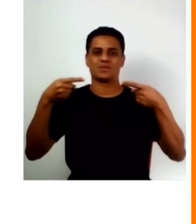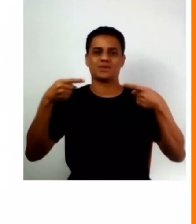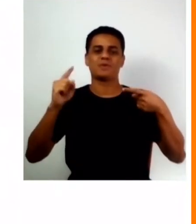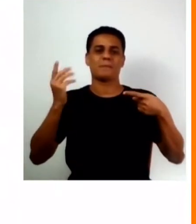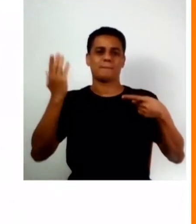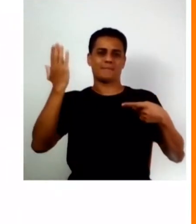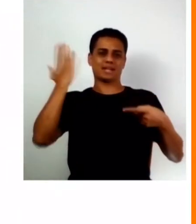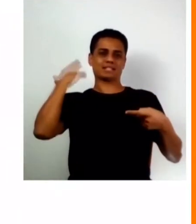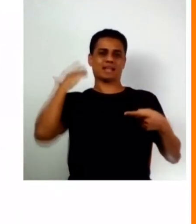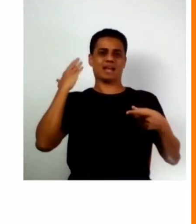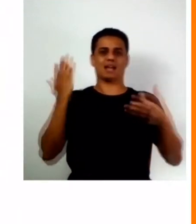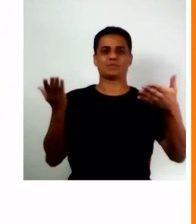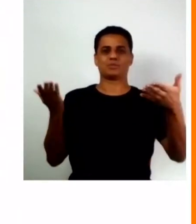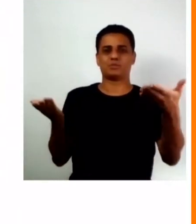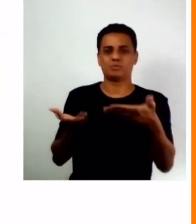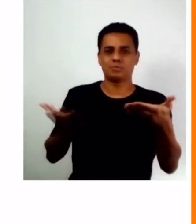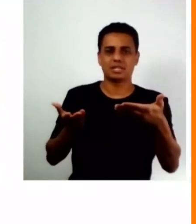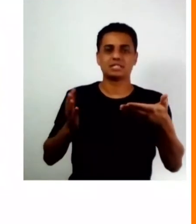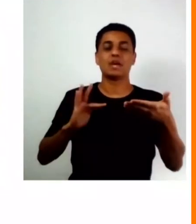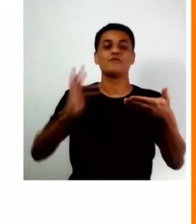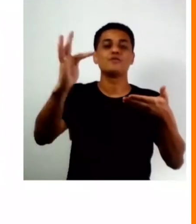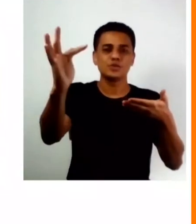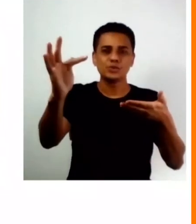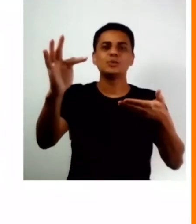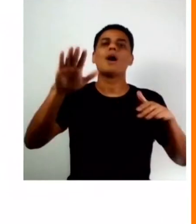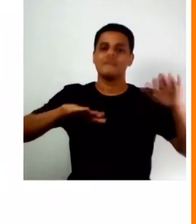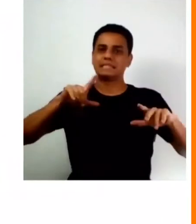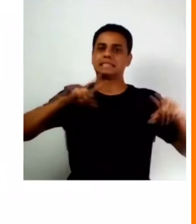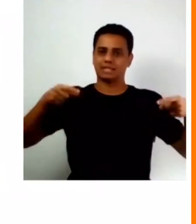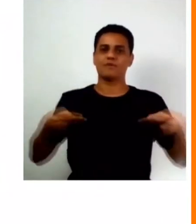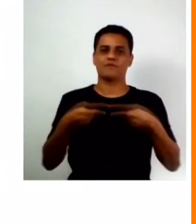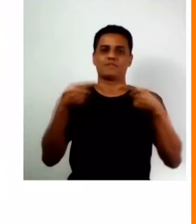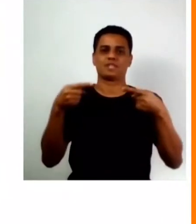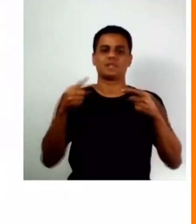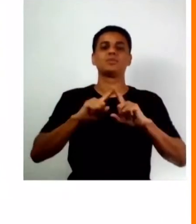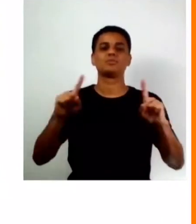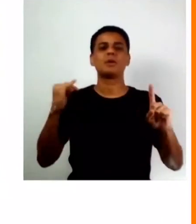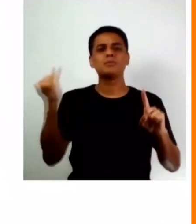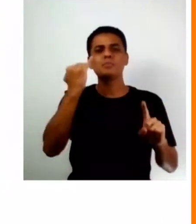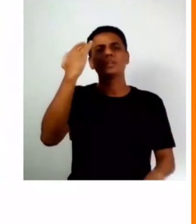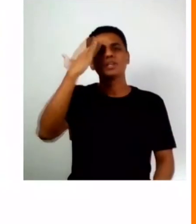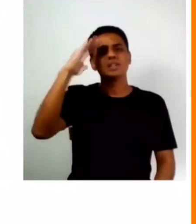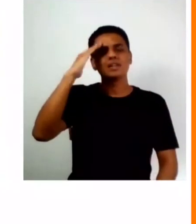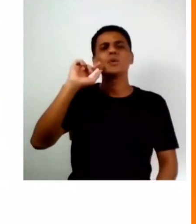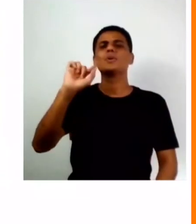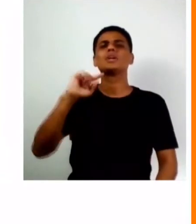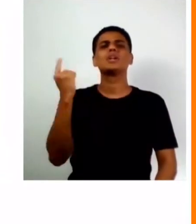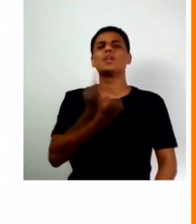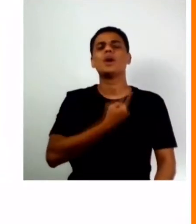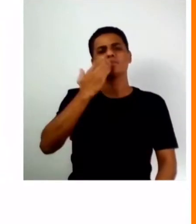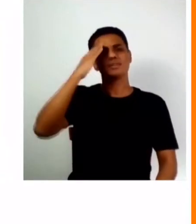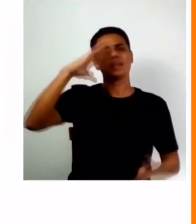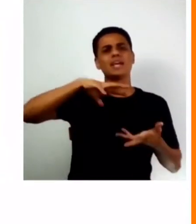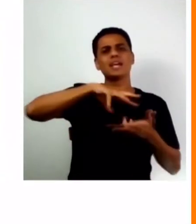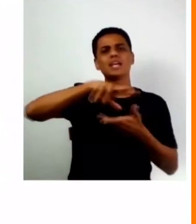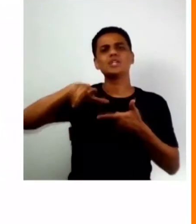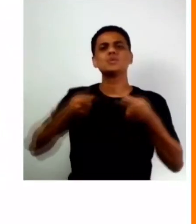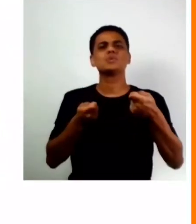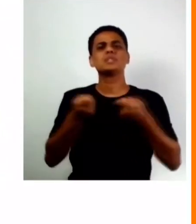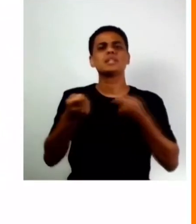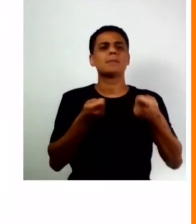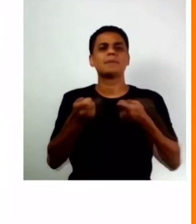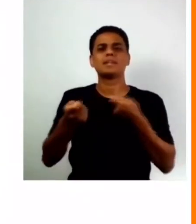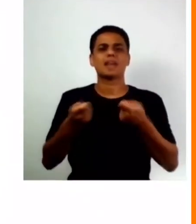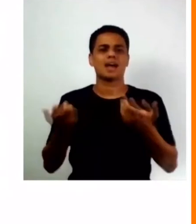presente e futuro. Por tanto, que entendemos por sostenibilidade? Algunos traballos já hemos hecho en ese sentido que entendemos por